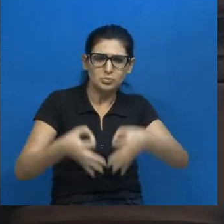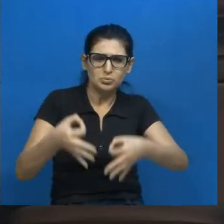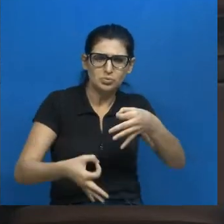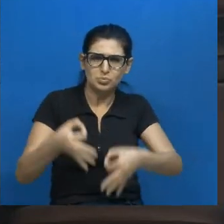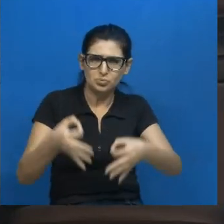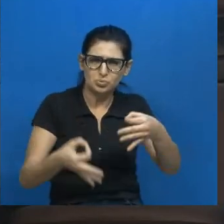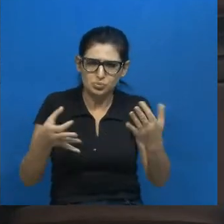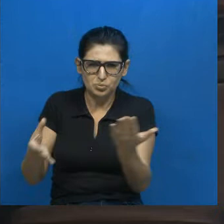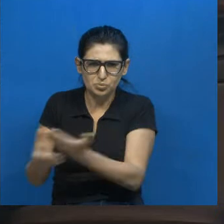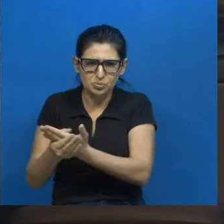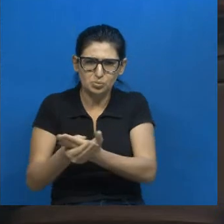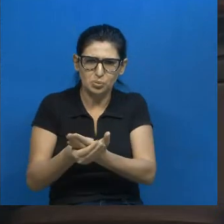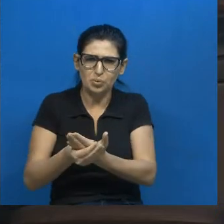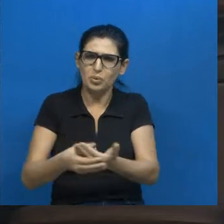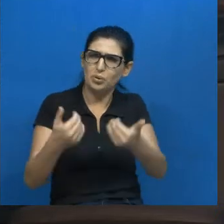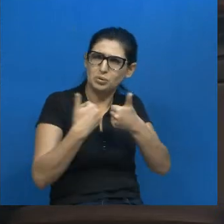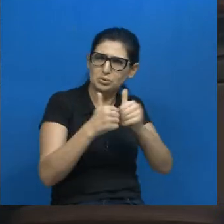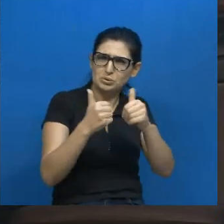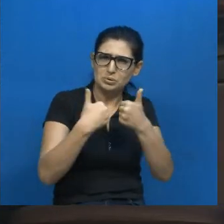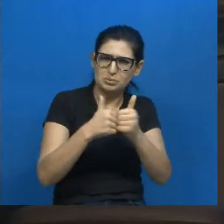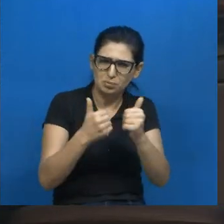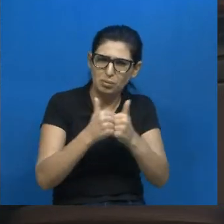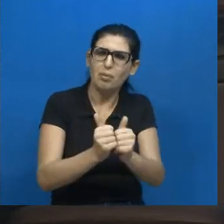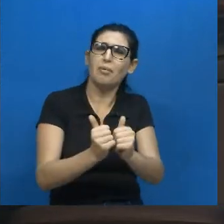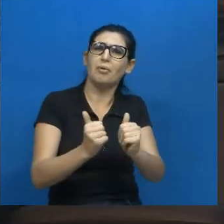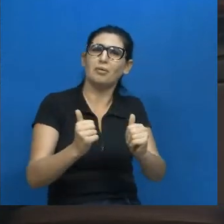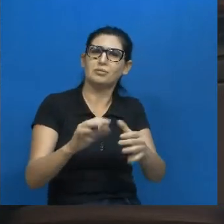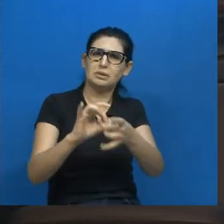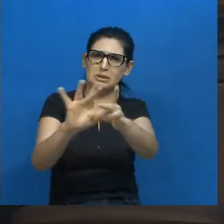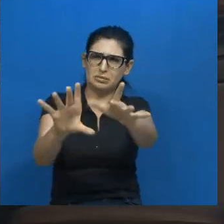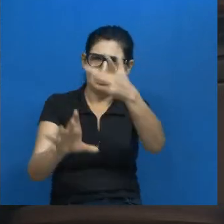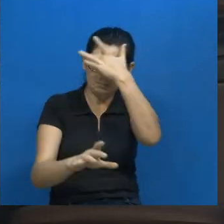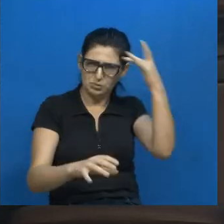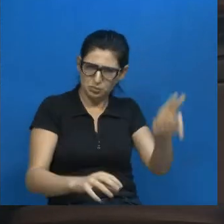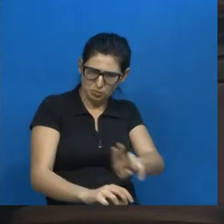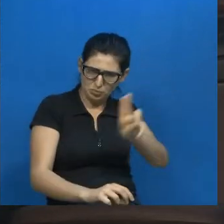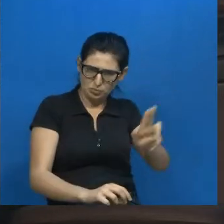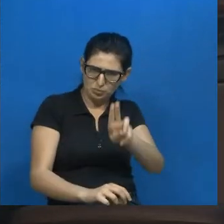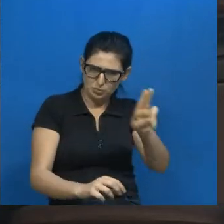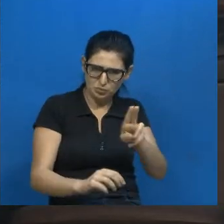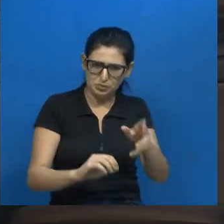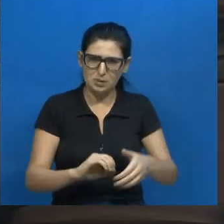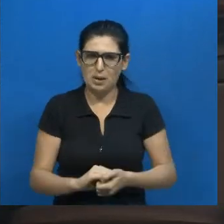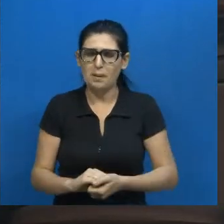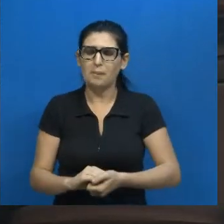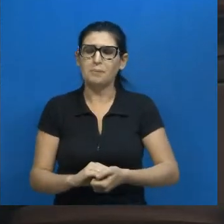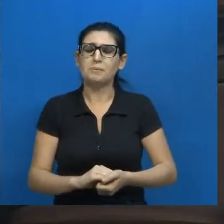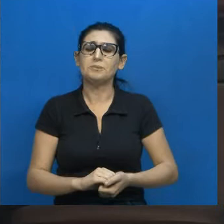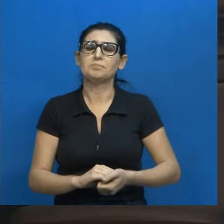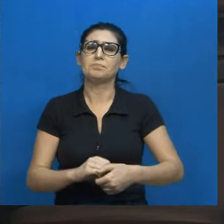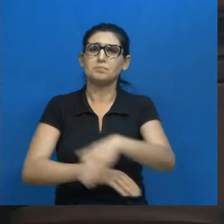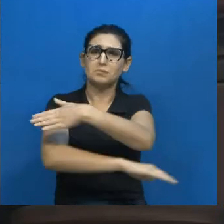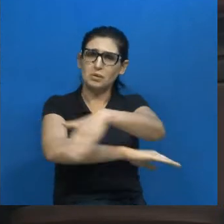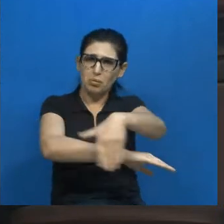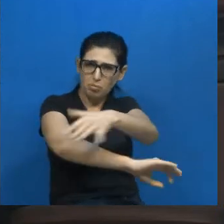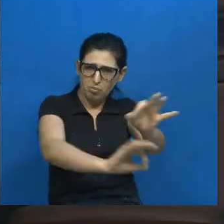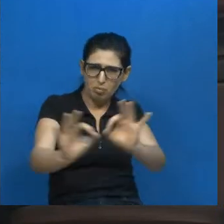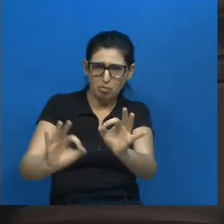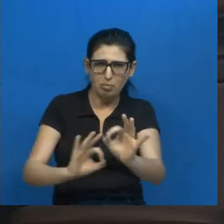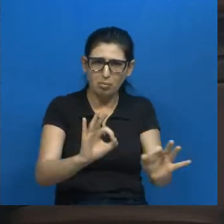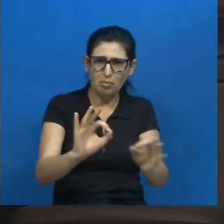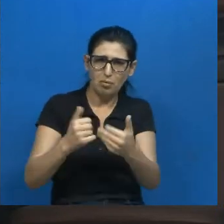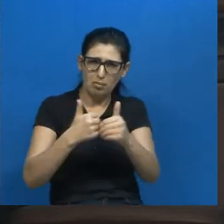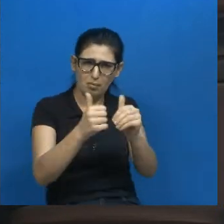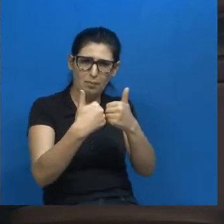sucessivos aumentos tarifários do transporte público, coletivo e do inexistente plano de mobilidade. Considerando